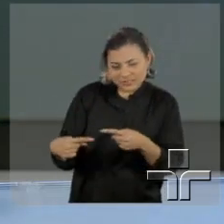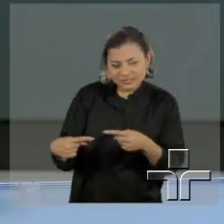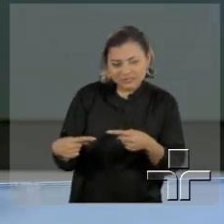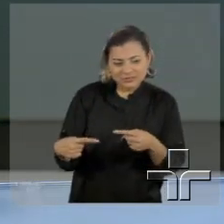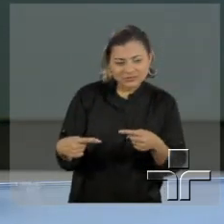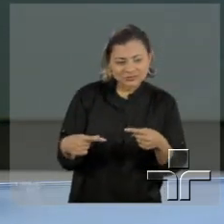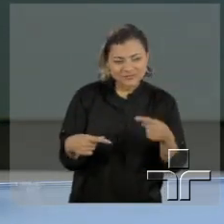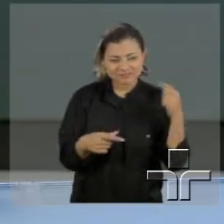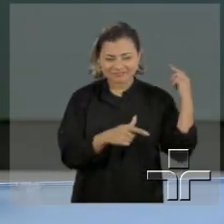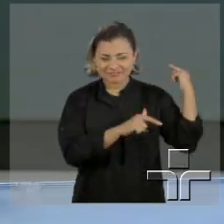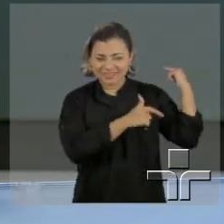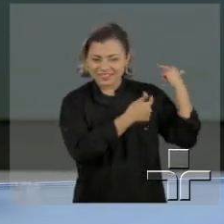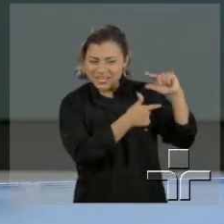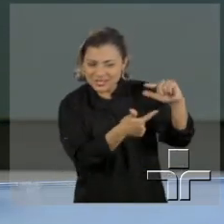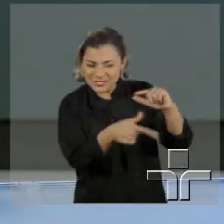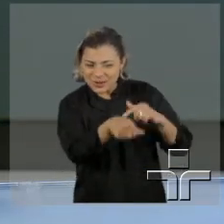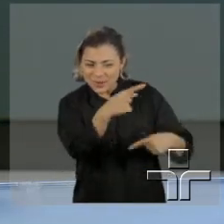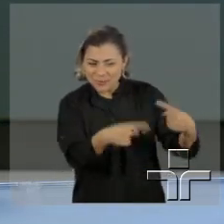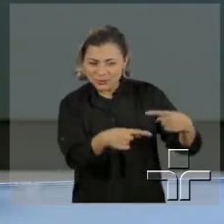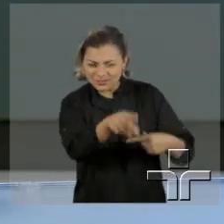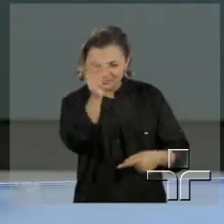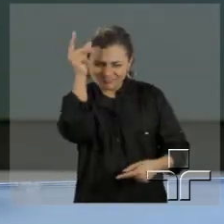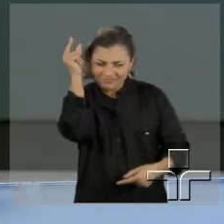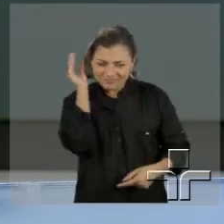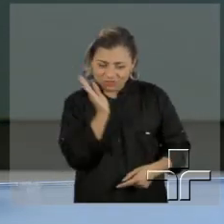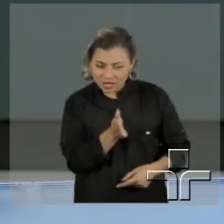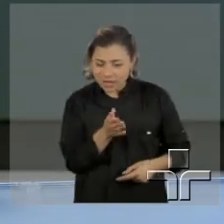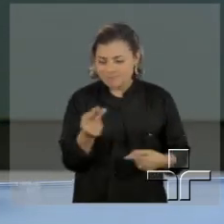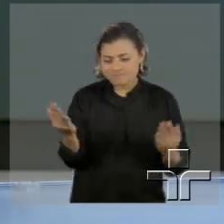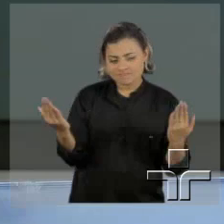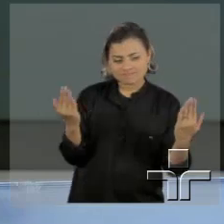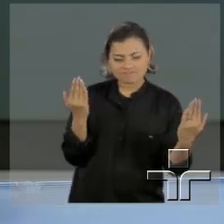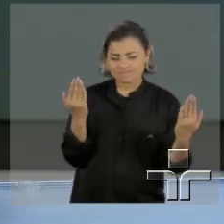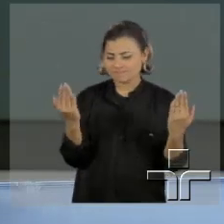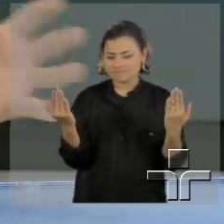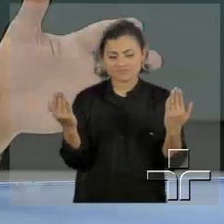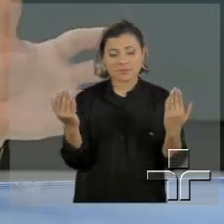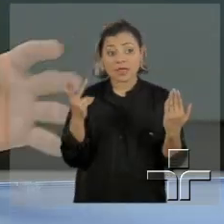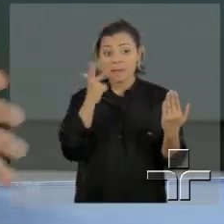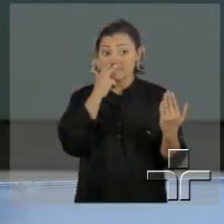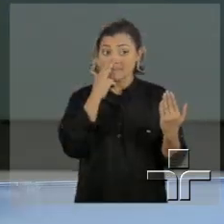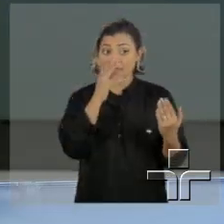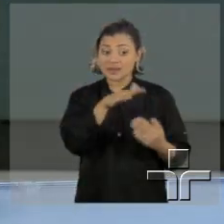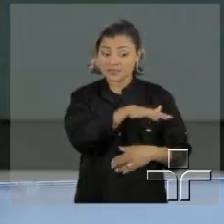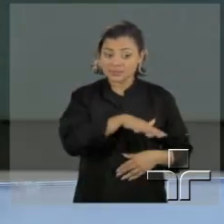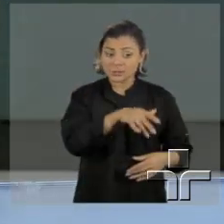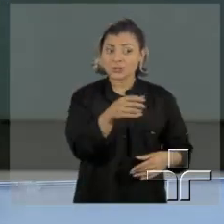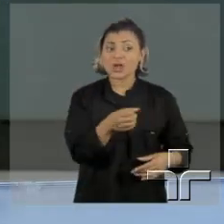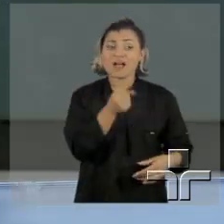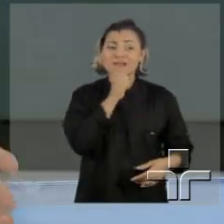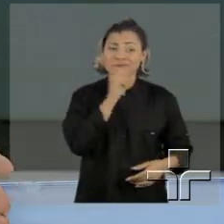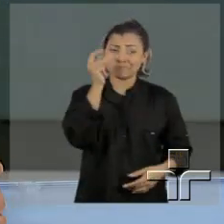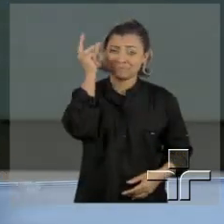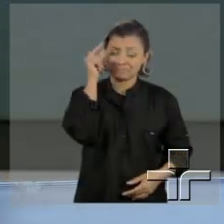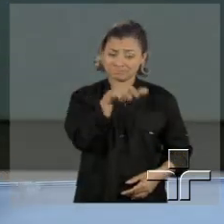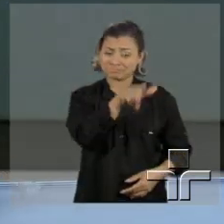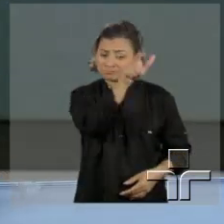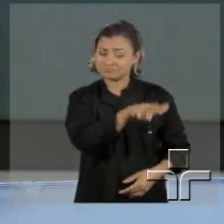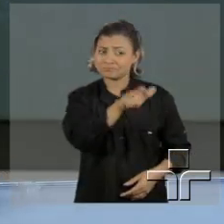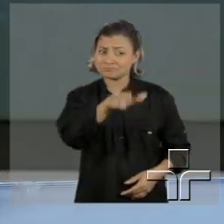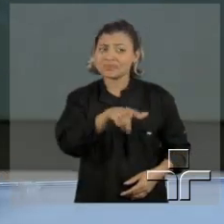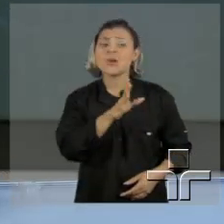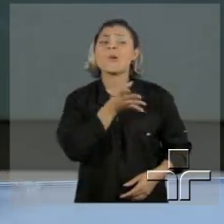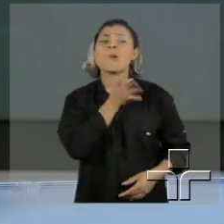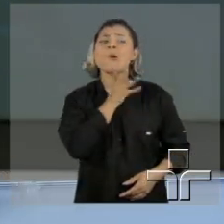luta muito desigual, porque parece alguém que conhece profundamente todos os meandros, todas as